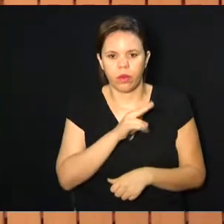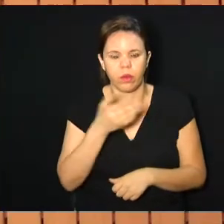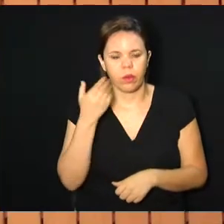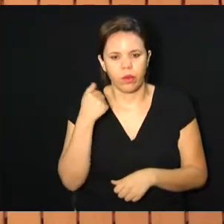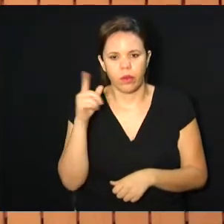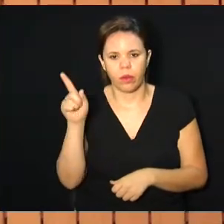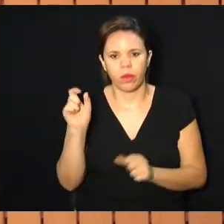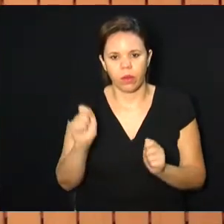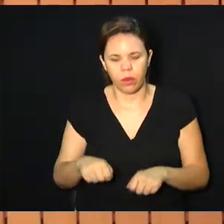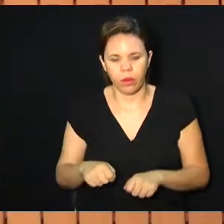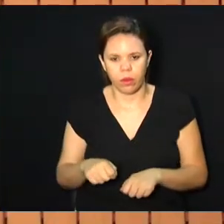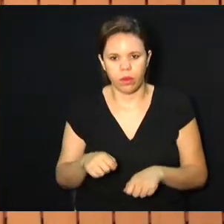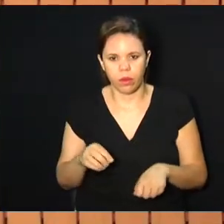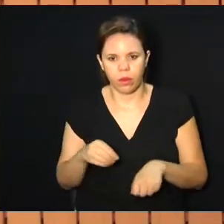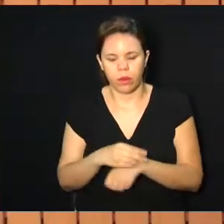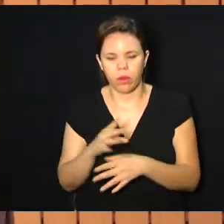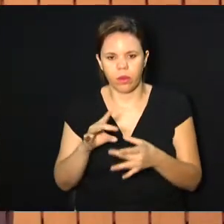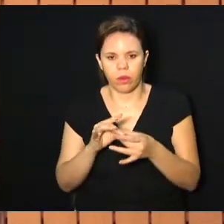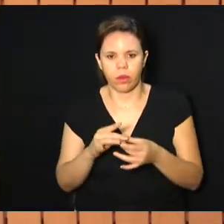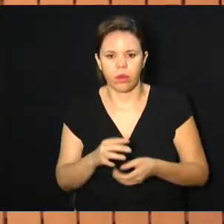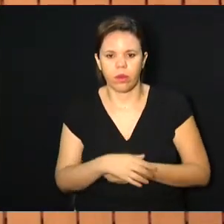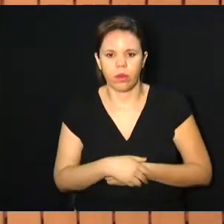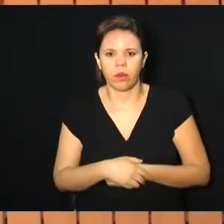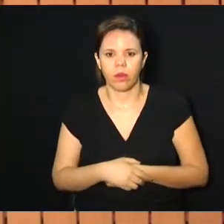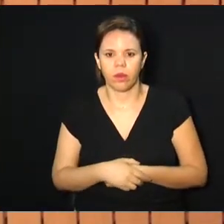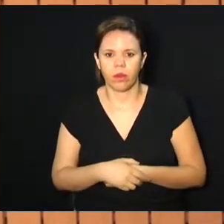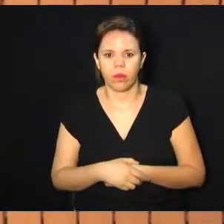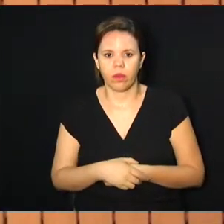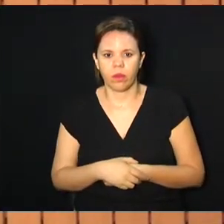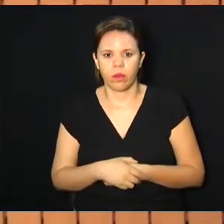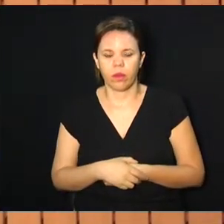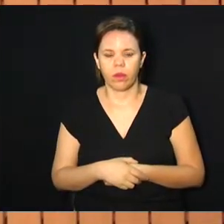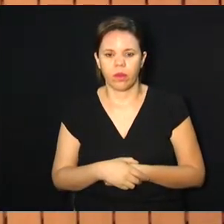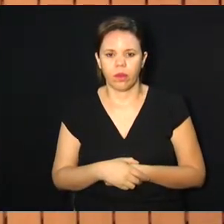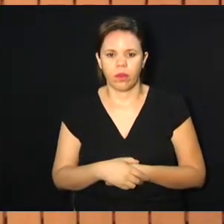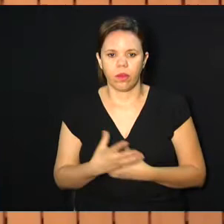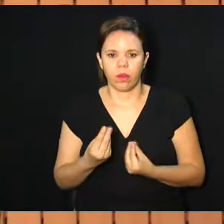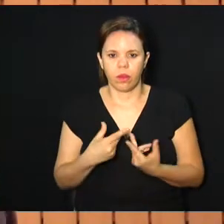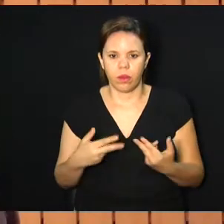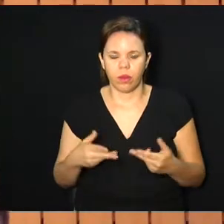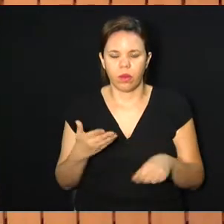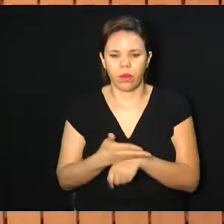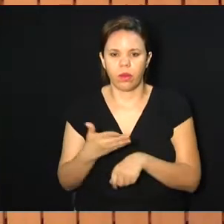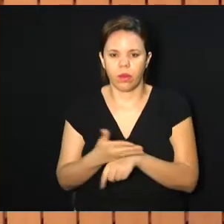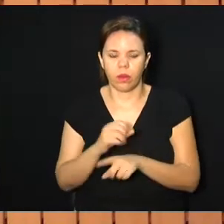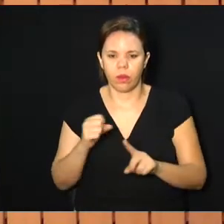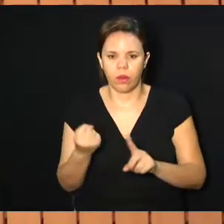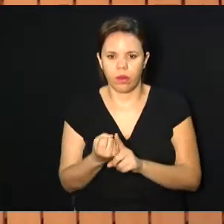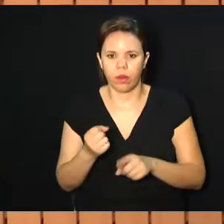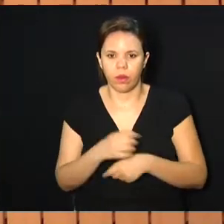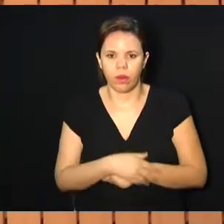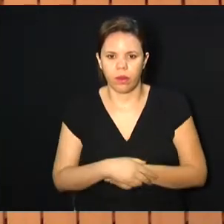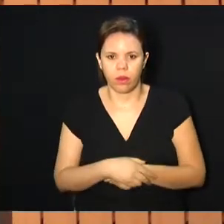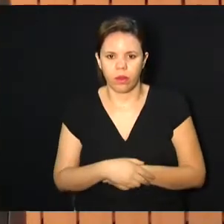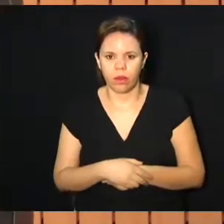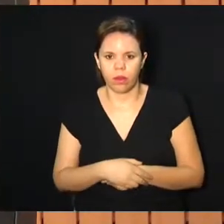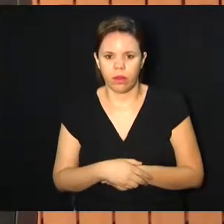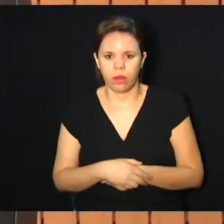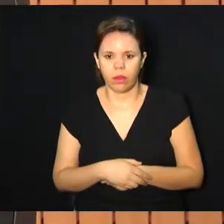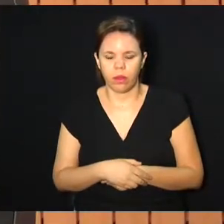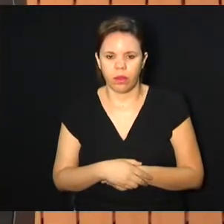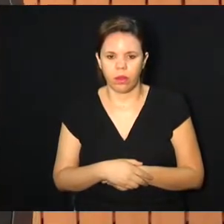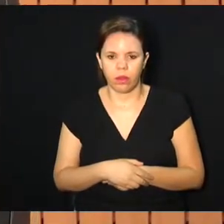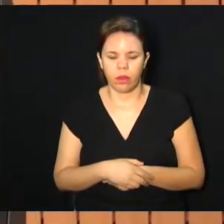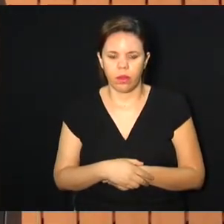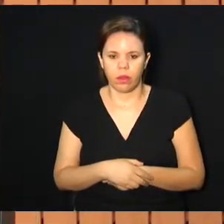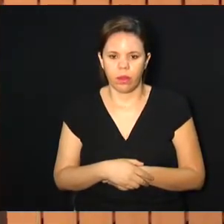que eles podem ser parceiros. E aí tem muita coisa sobre participação social, e a Elisa